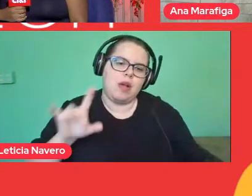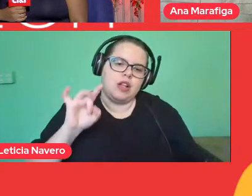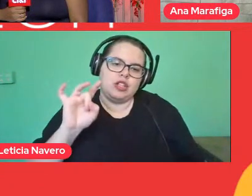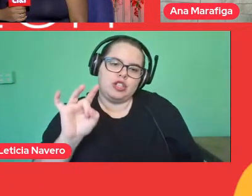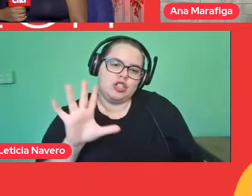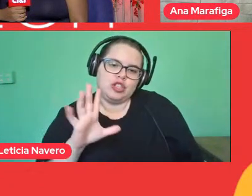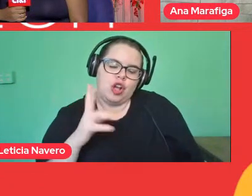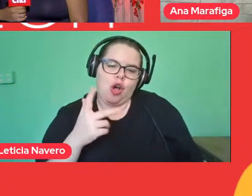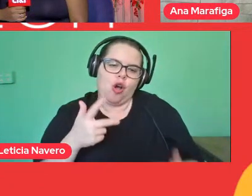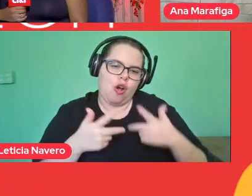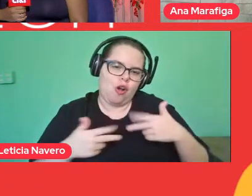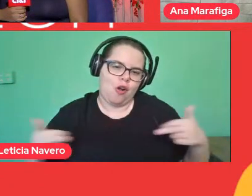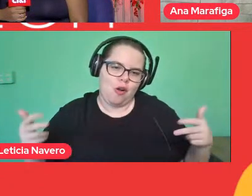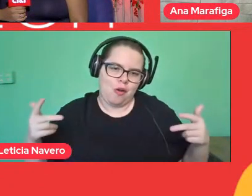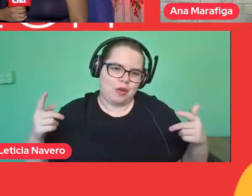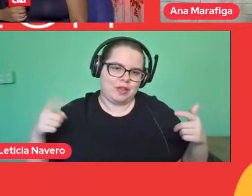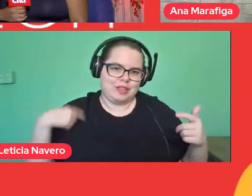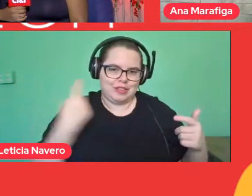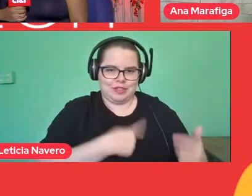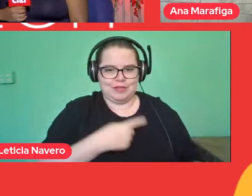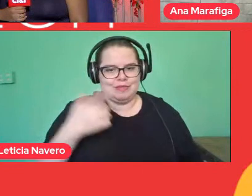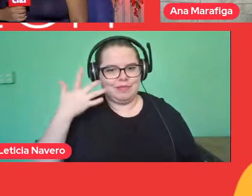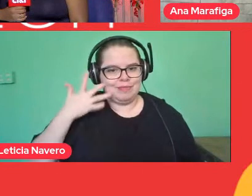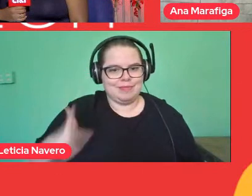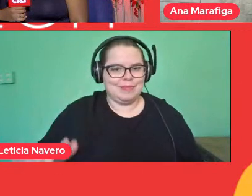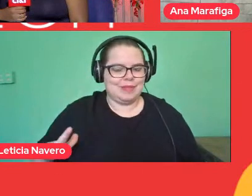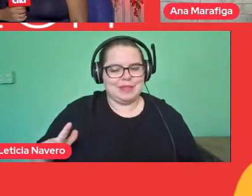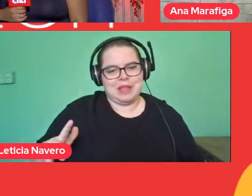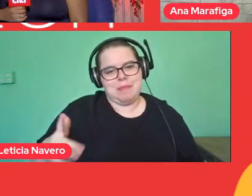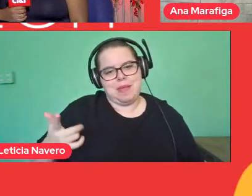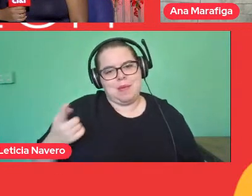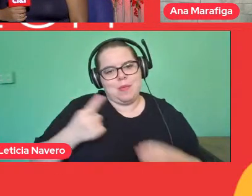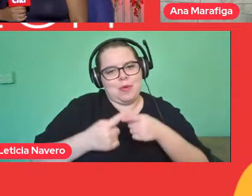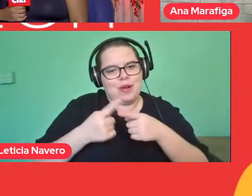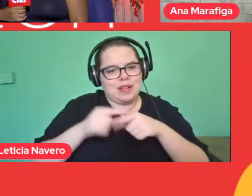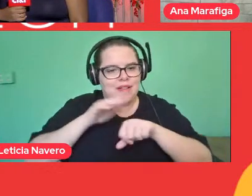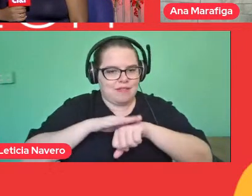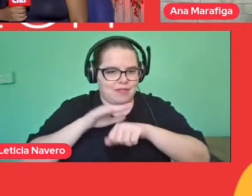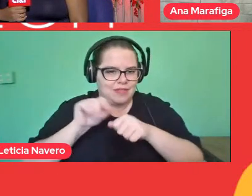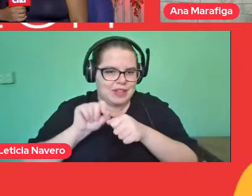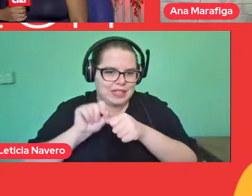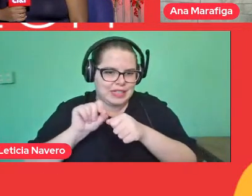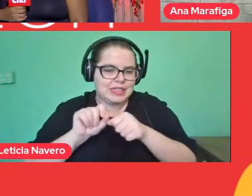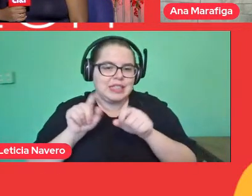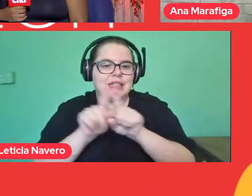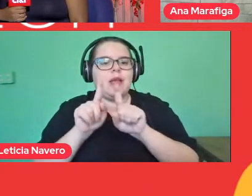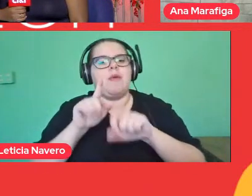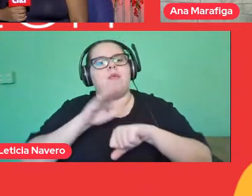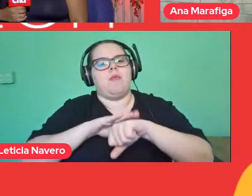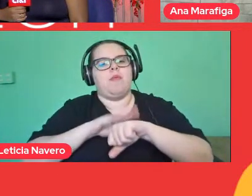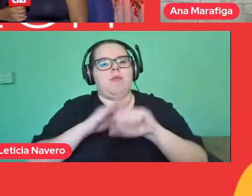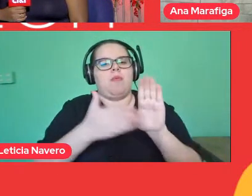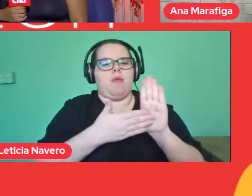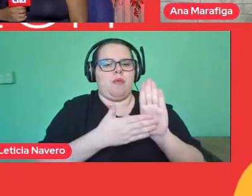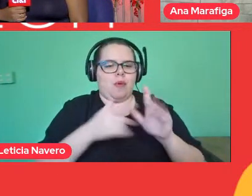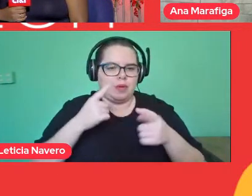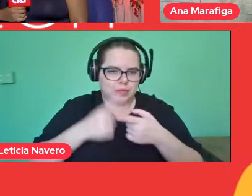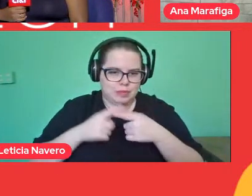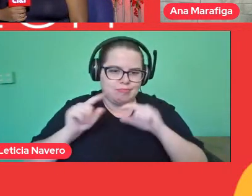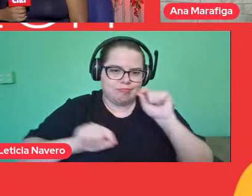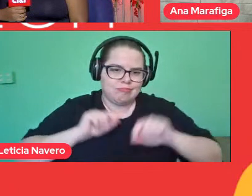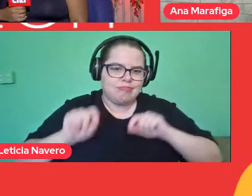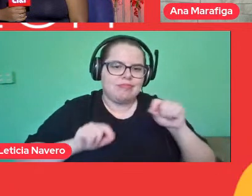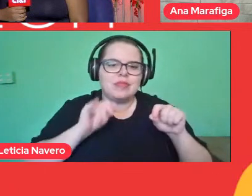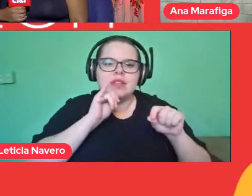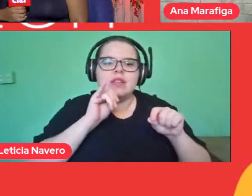receber algo e não saber por que está fazendo e assim por diante. Ter um propósito para ser feito, né? Acho que tem